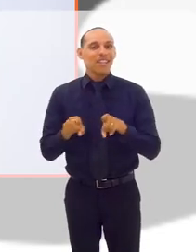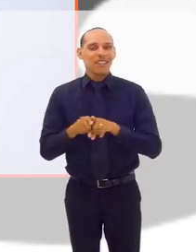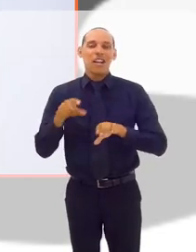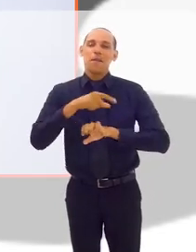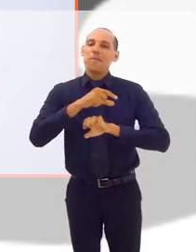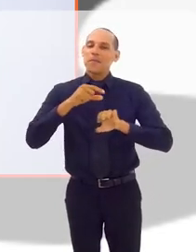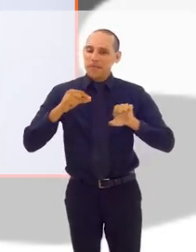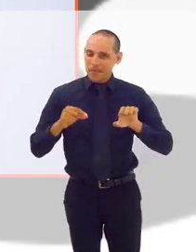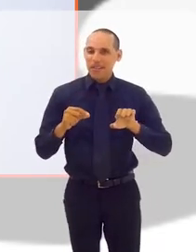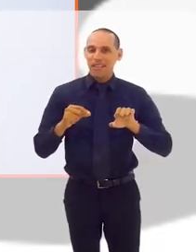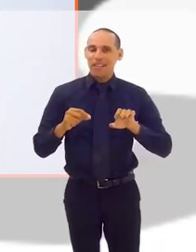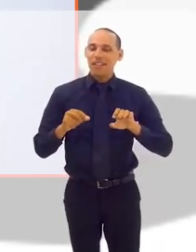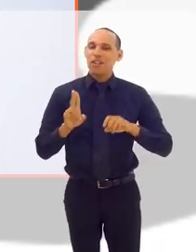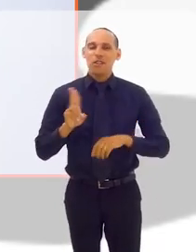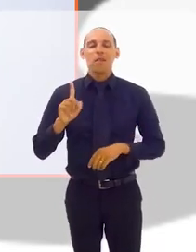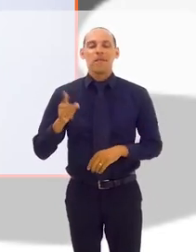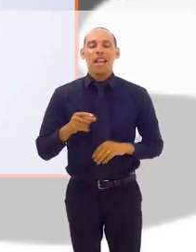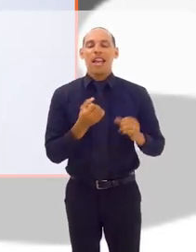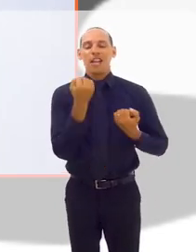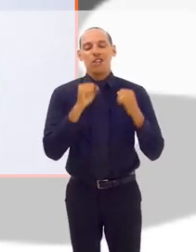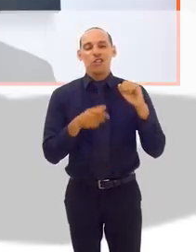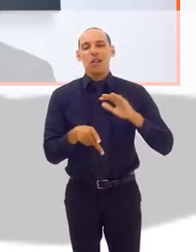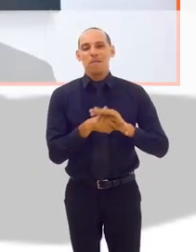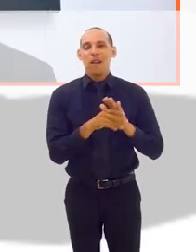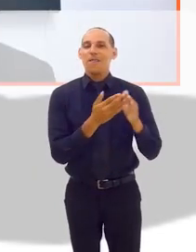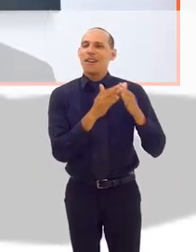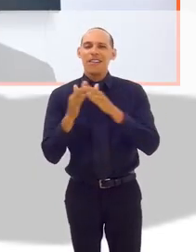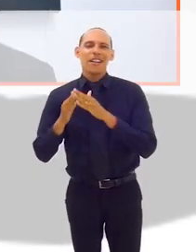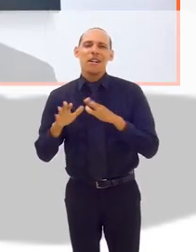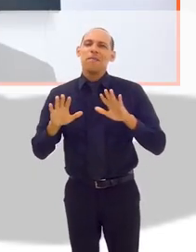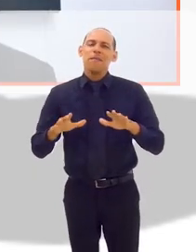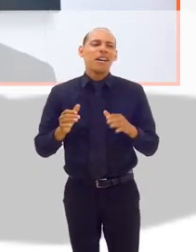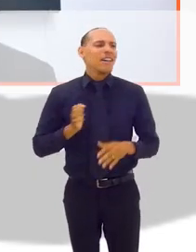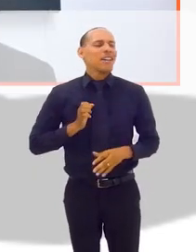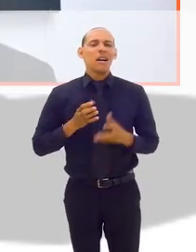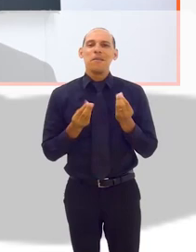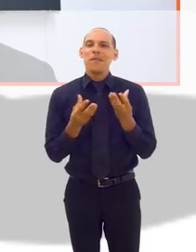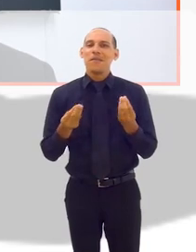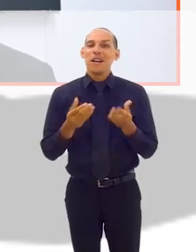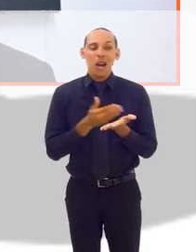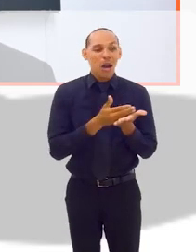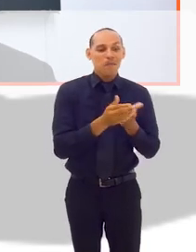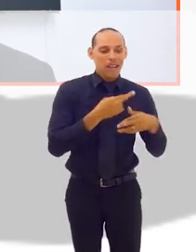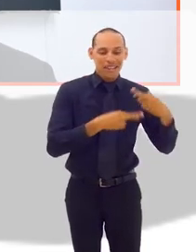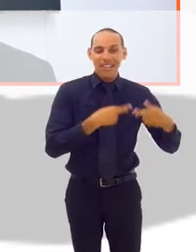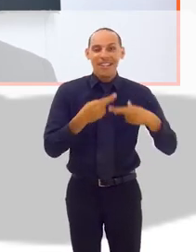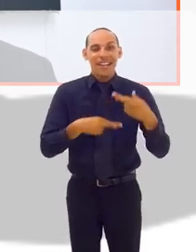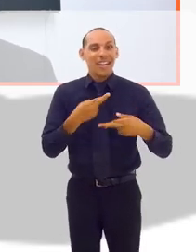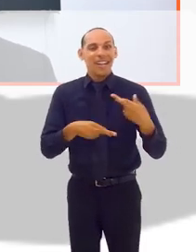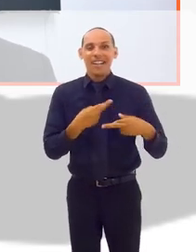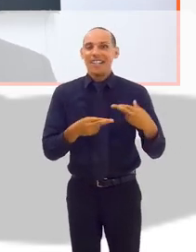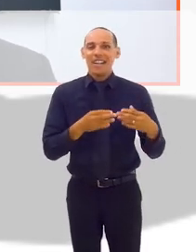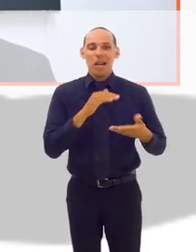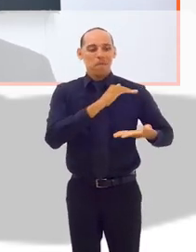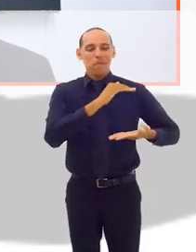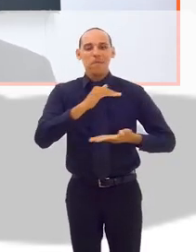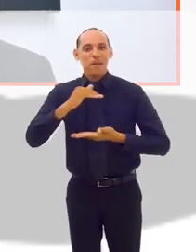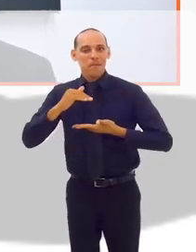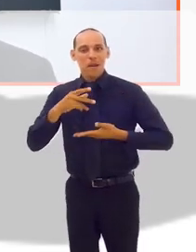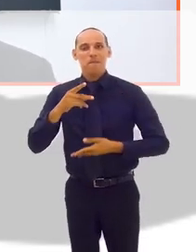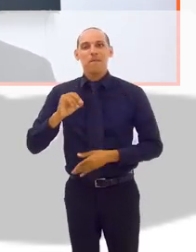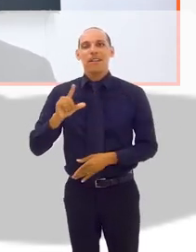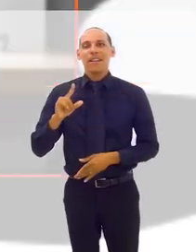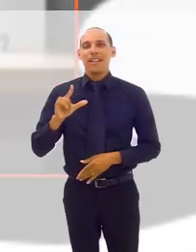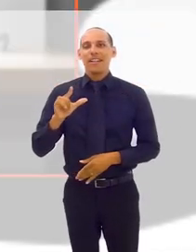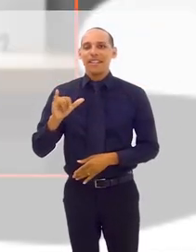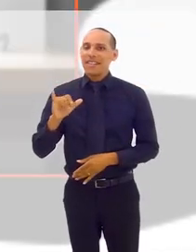de empreendedorismo denominado como Indústria para a Favela. Nossa, mas quanta riqueza! A gente começou com reciclagem de